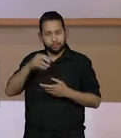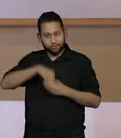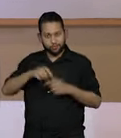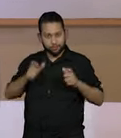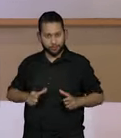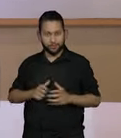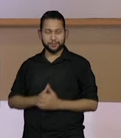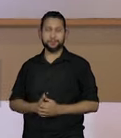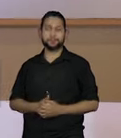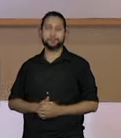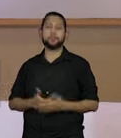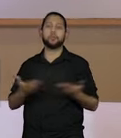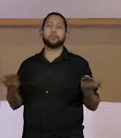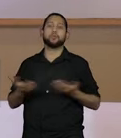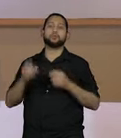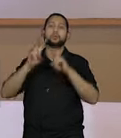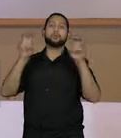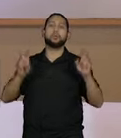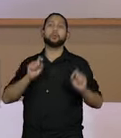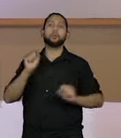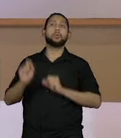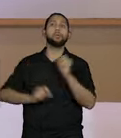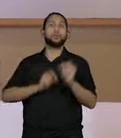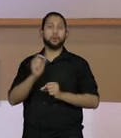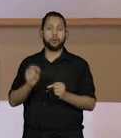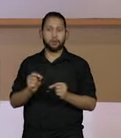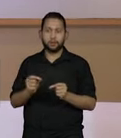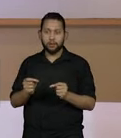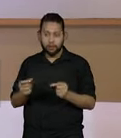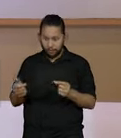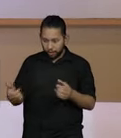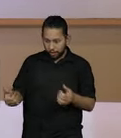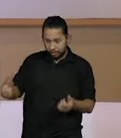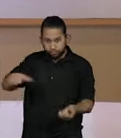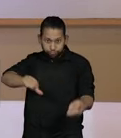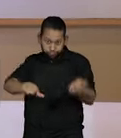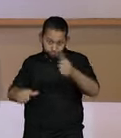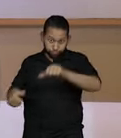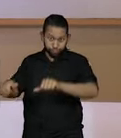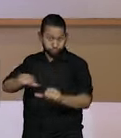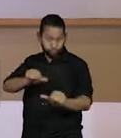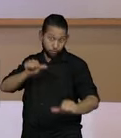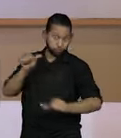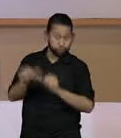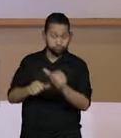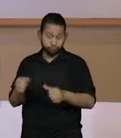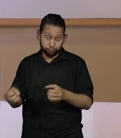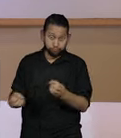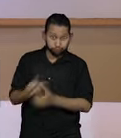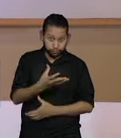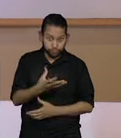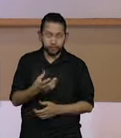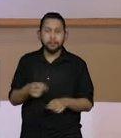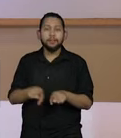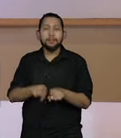trabalhar na aula de hoje são transformações químicas, balanceamento